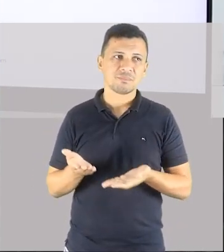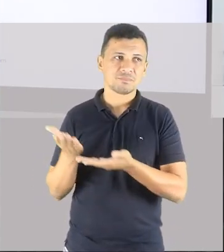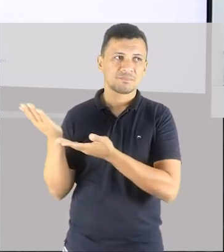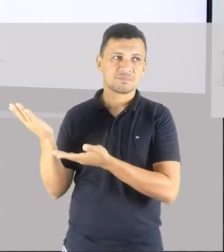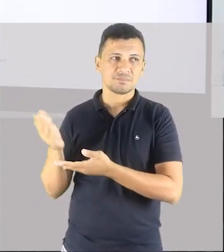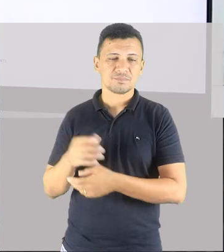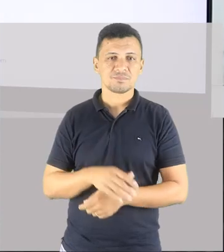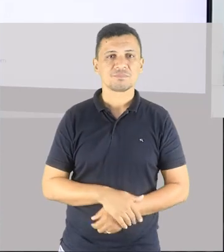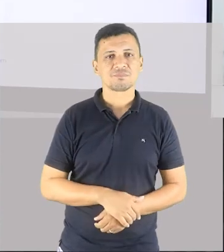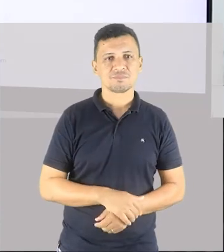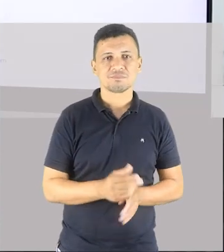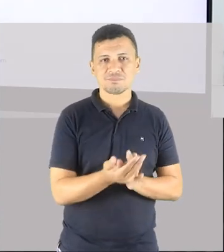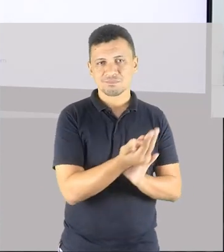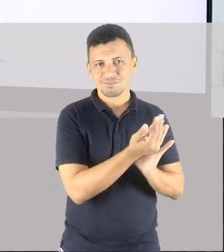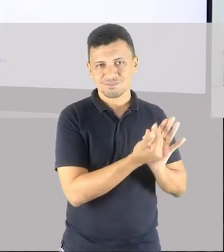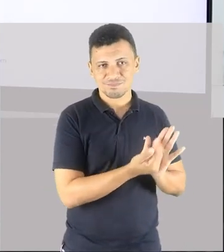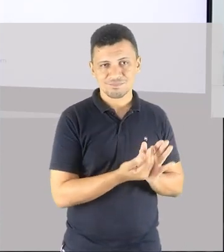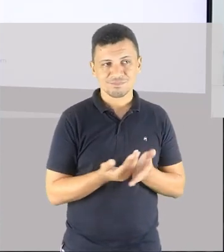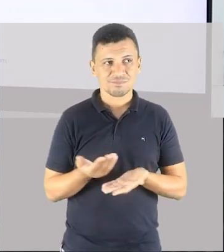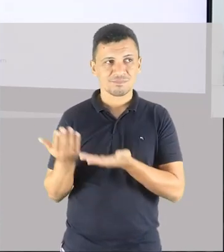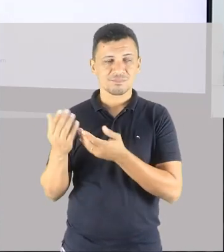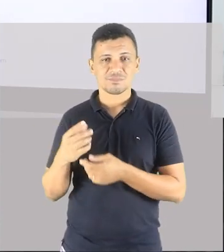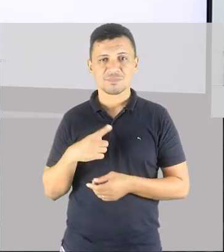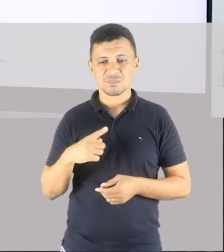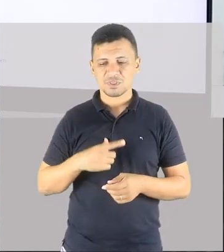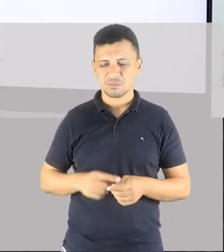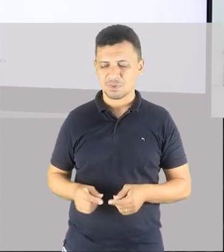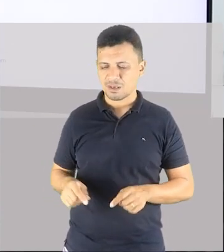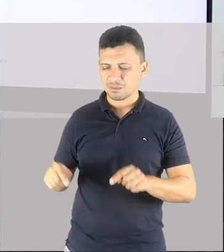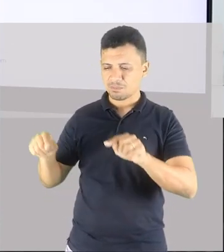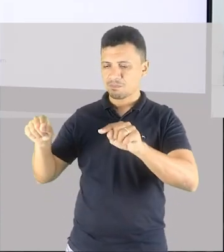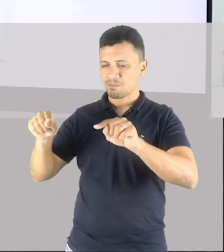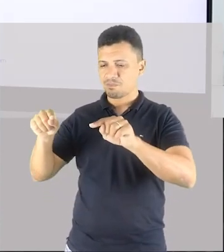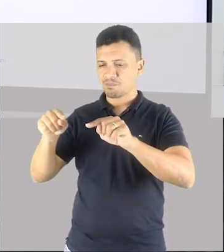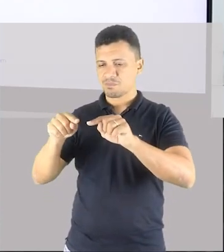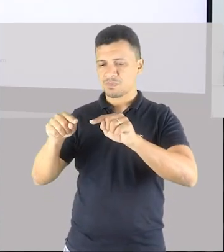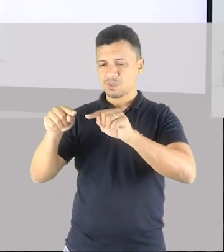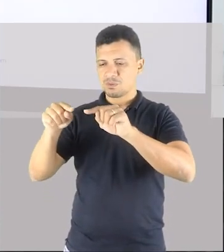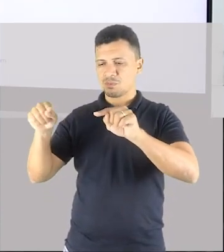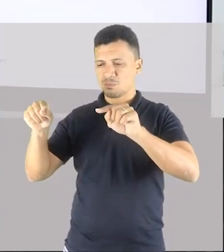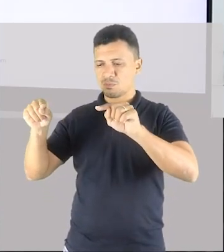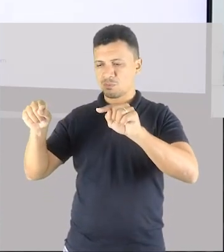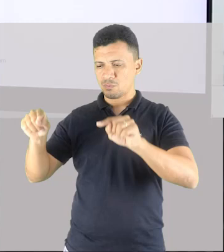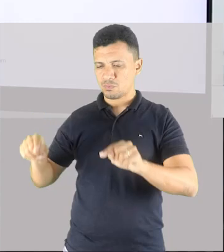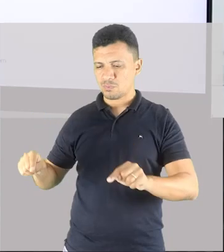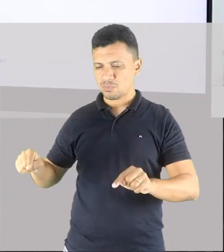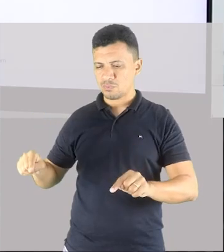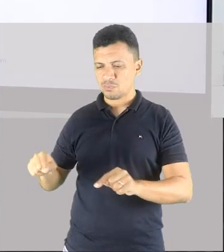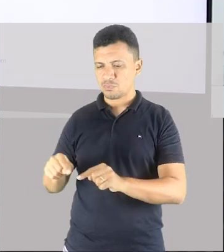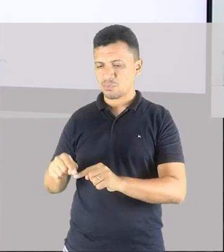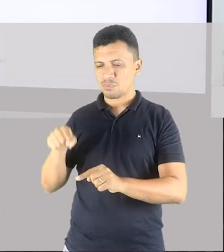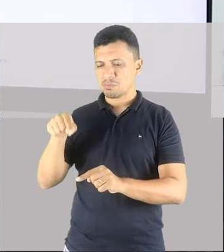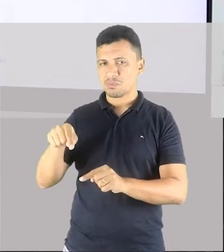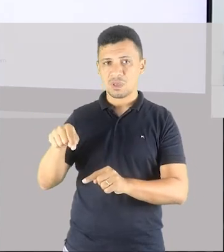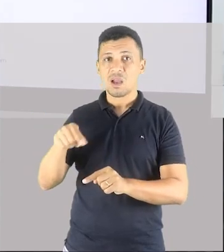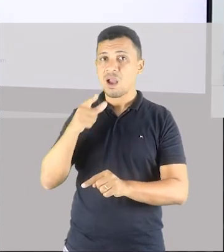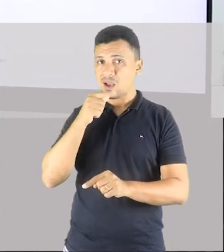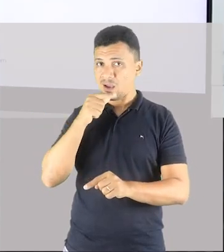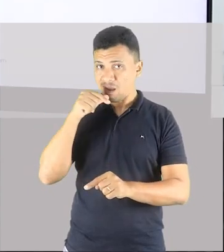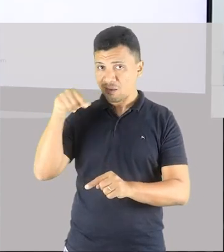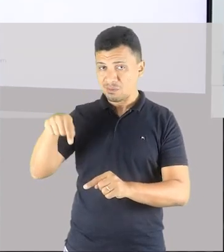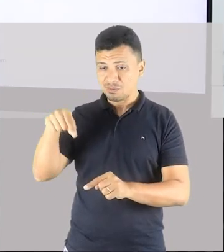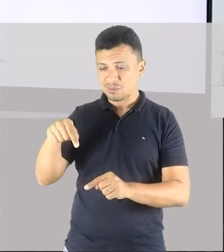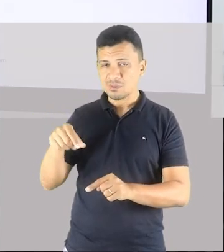quadro. Você tem aqui um recipiente, e dentro desse recipiente você tem um corpo, uma bolinha,